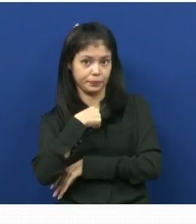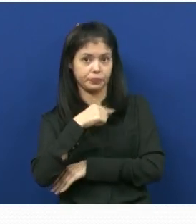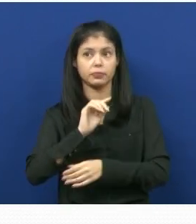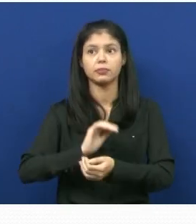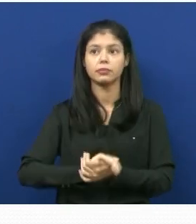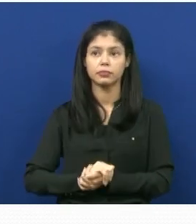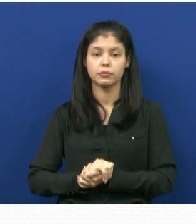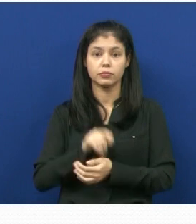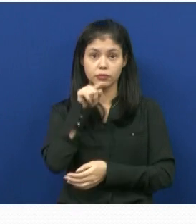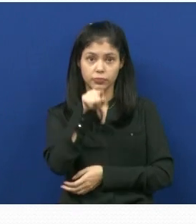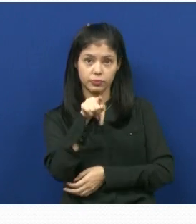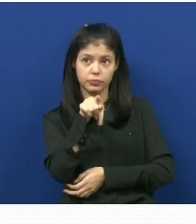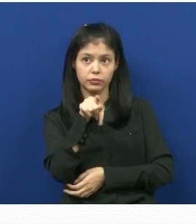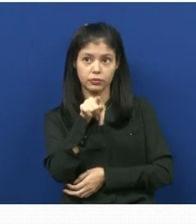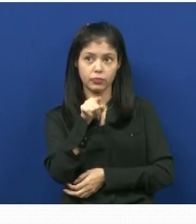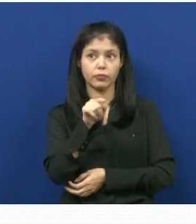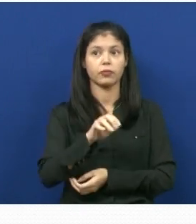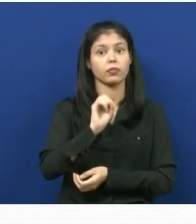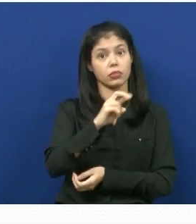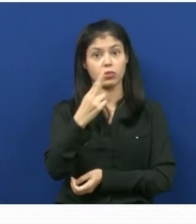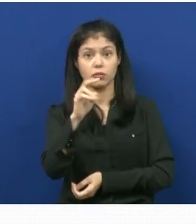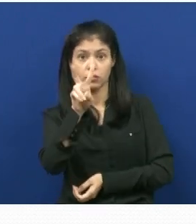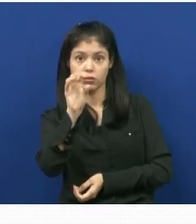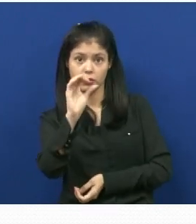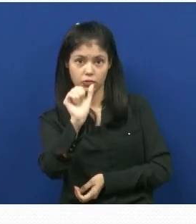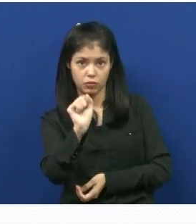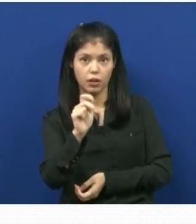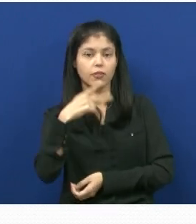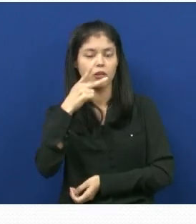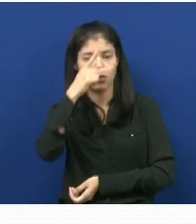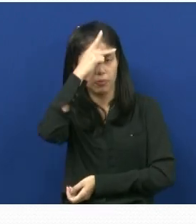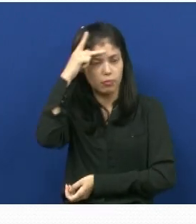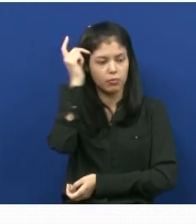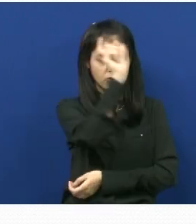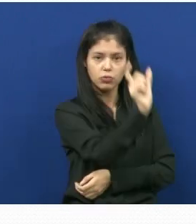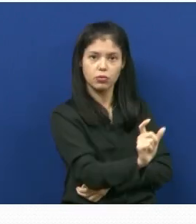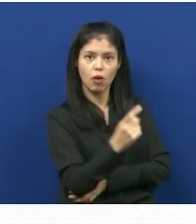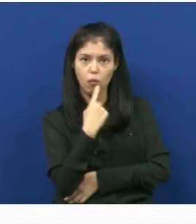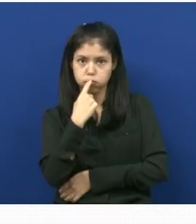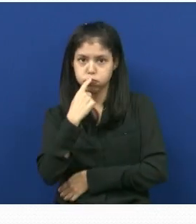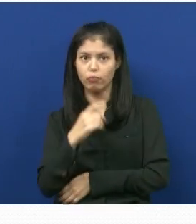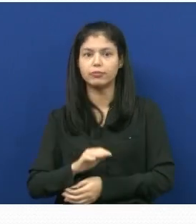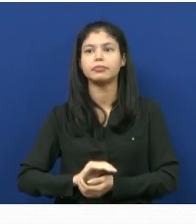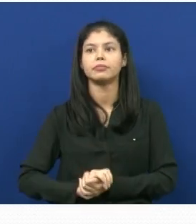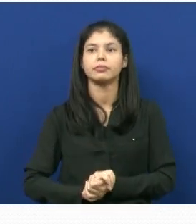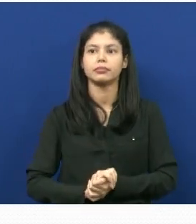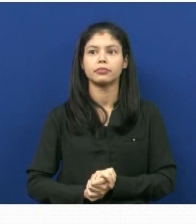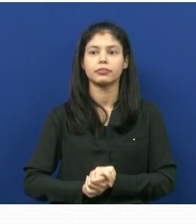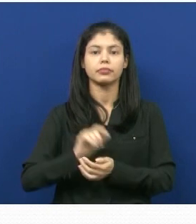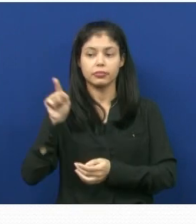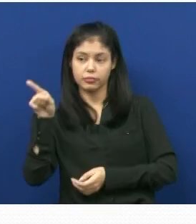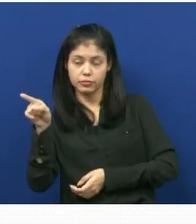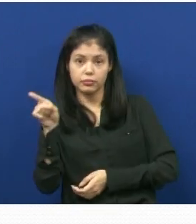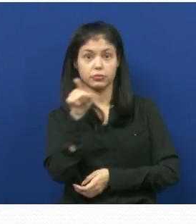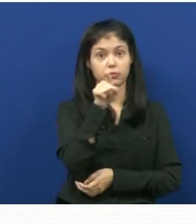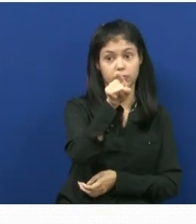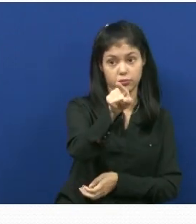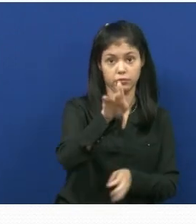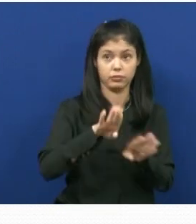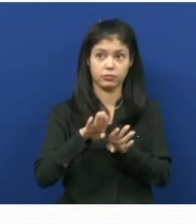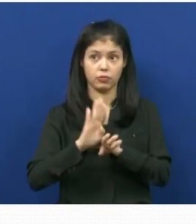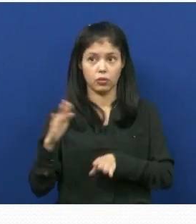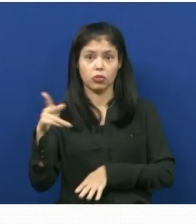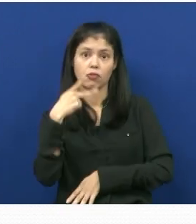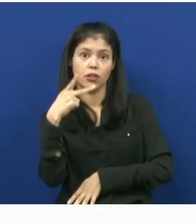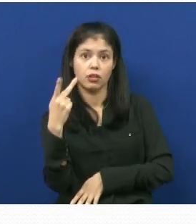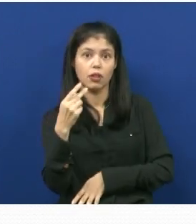mim, tu ou vos, quando estou falando com uma pessoa próxima, ele ou ela, quando